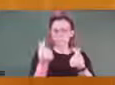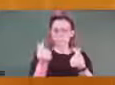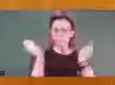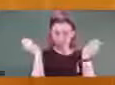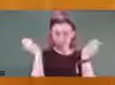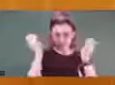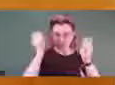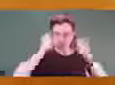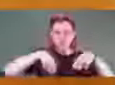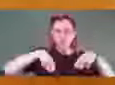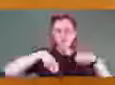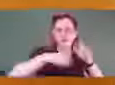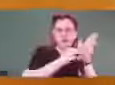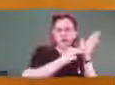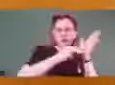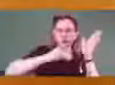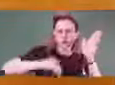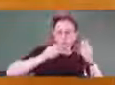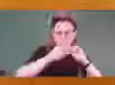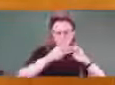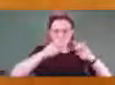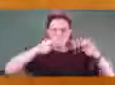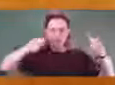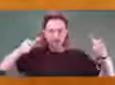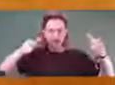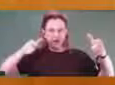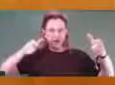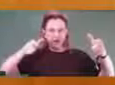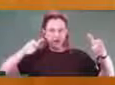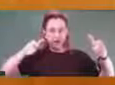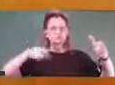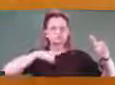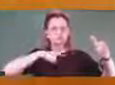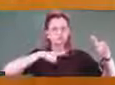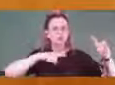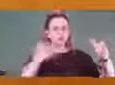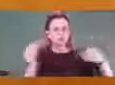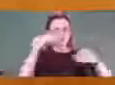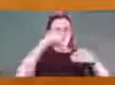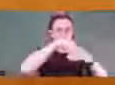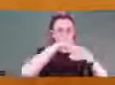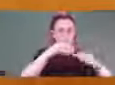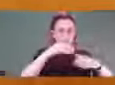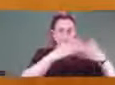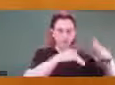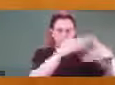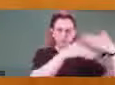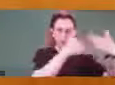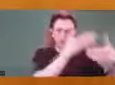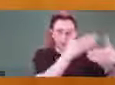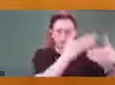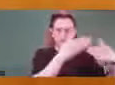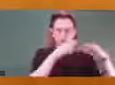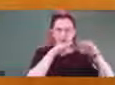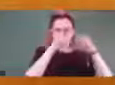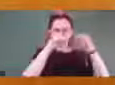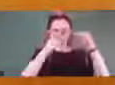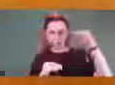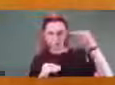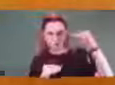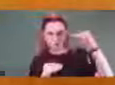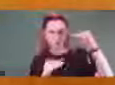criar um modelo macroeconômico que Conjugue a criação de prosperidade a redução das desigualdades EA